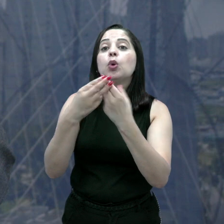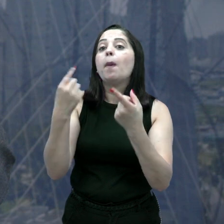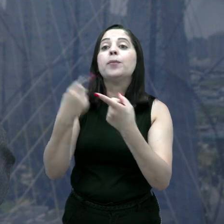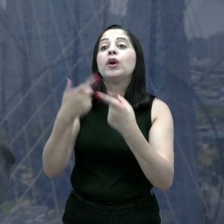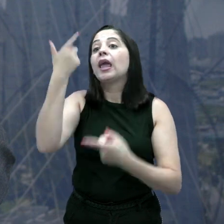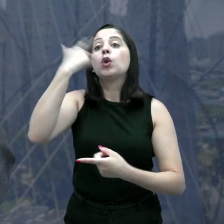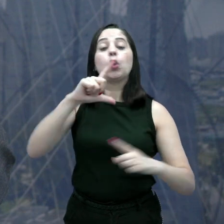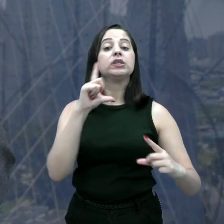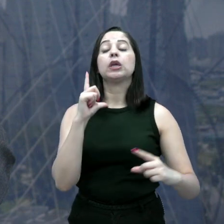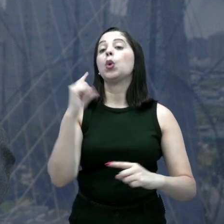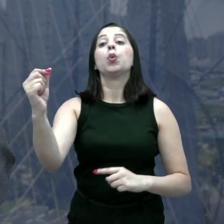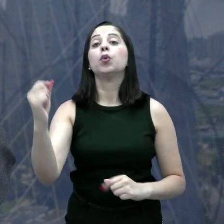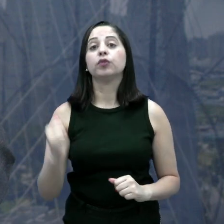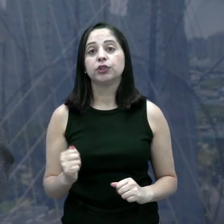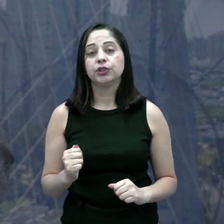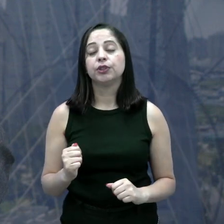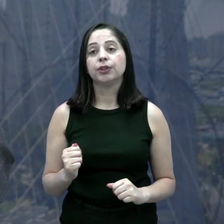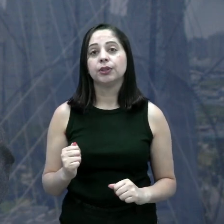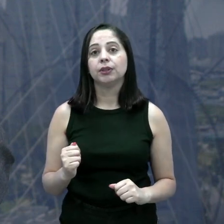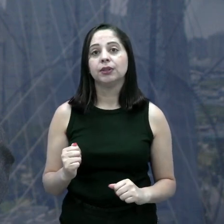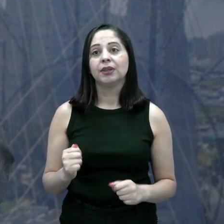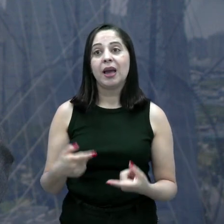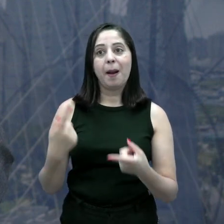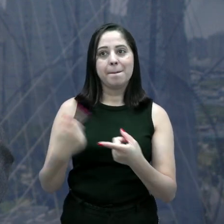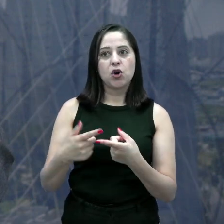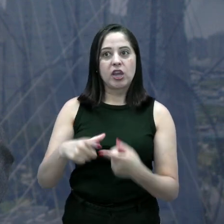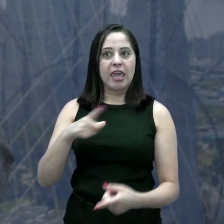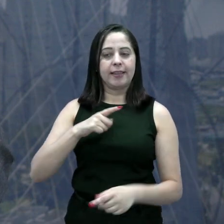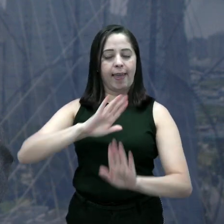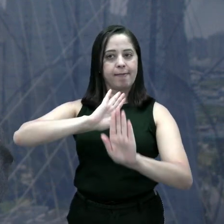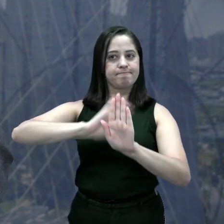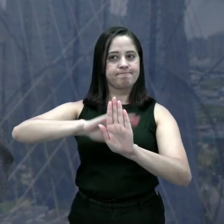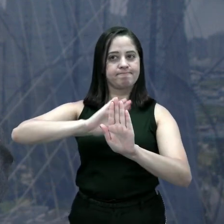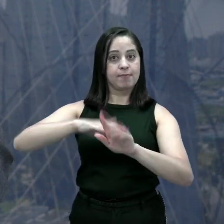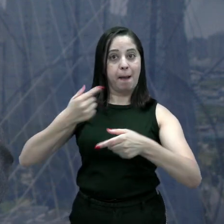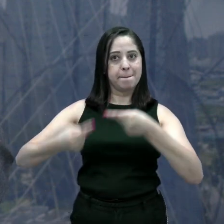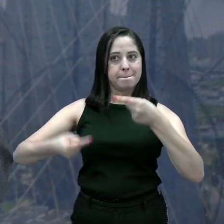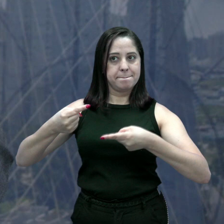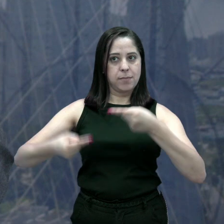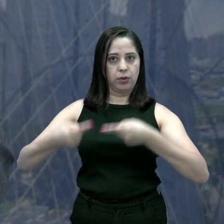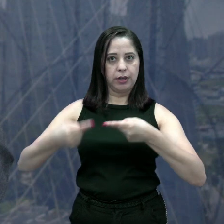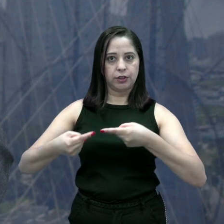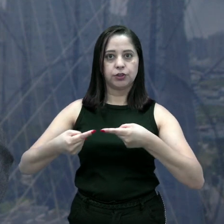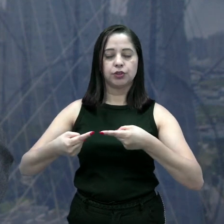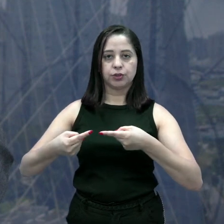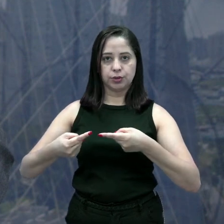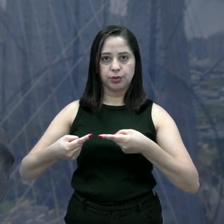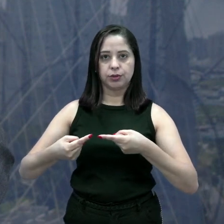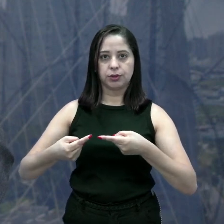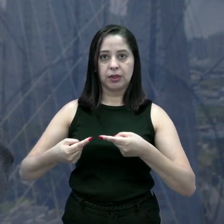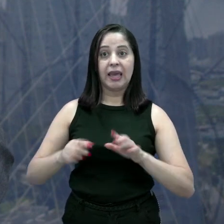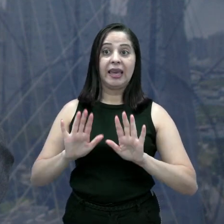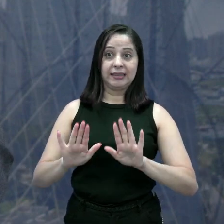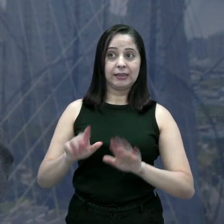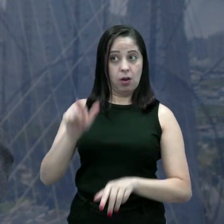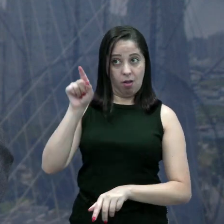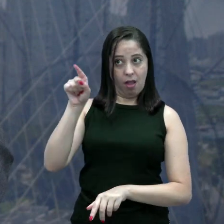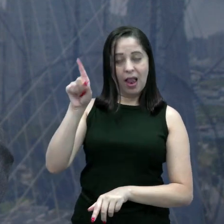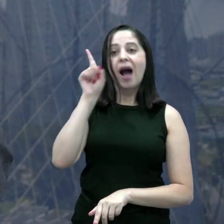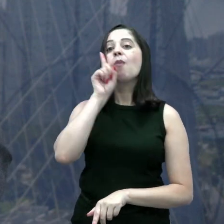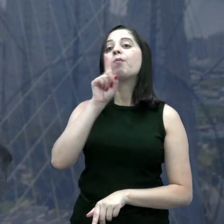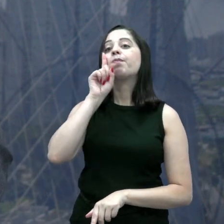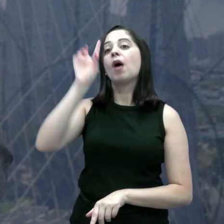mortes? Por conta de interesse político. E é isso que assusta muito quando você fala no contexto do Trump, né? A gente está tendo um